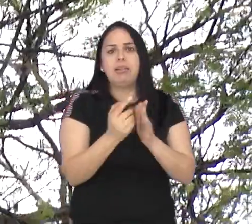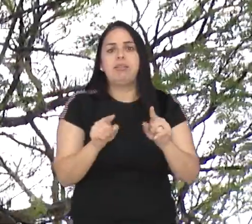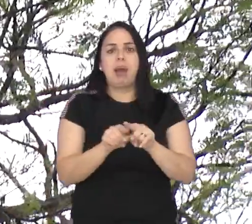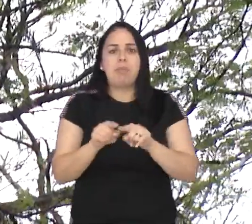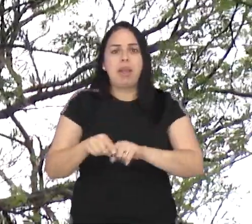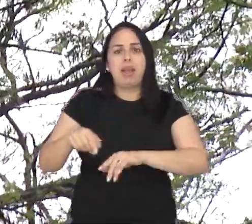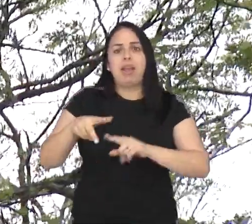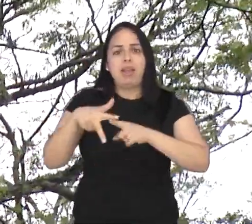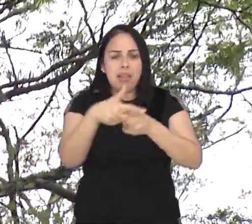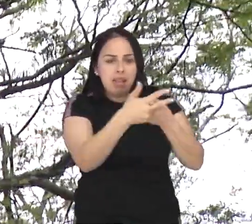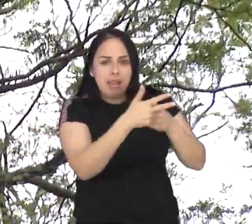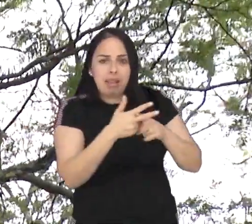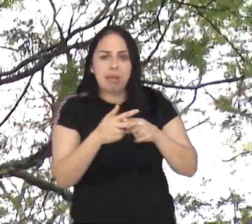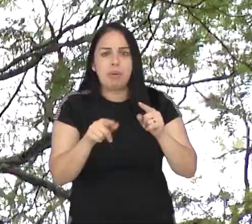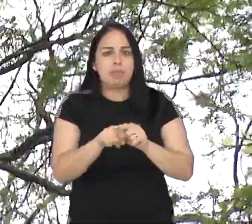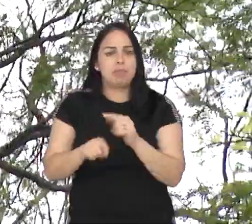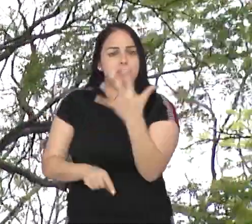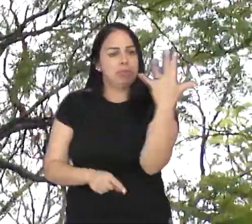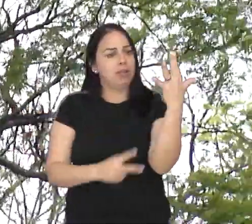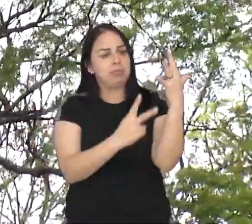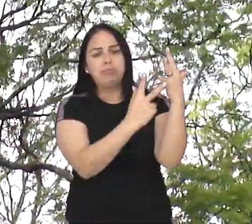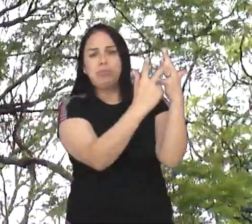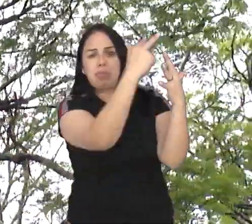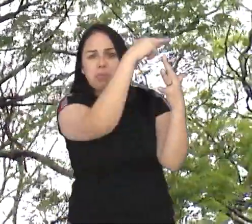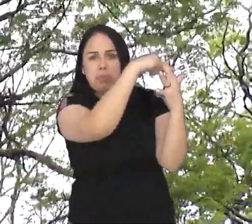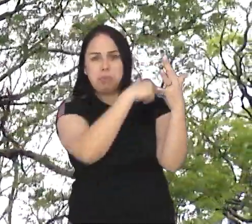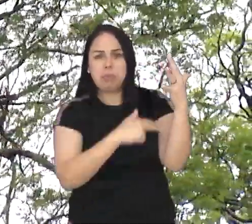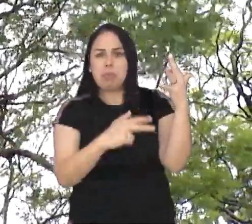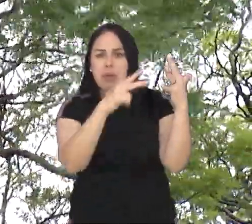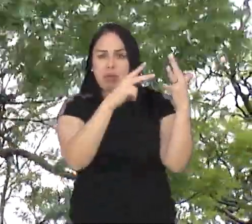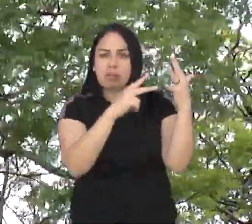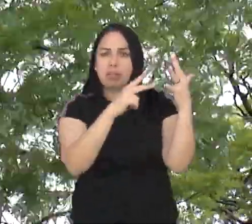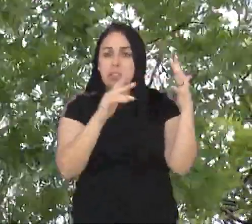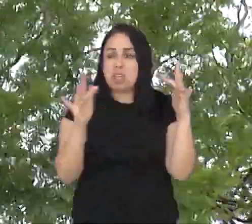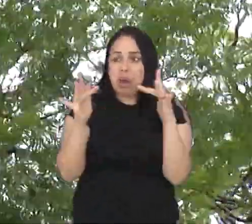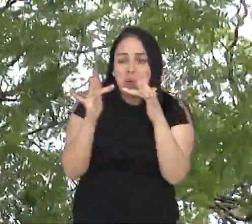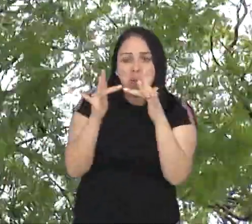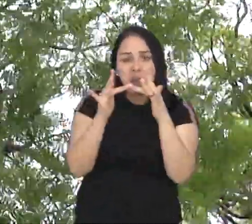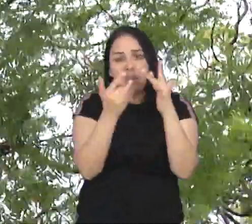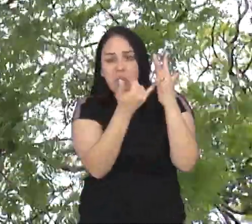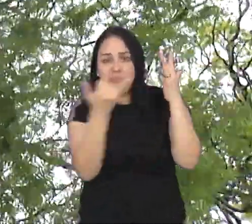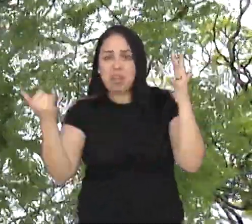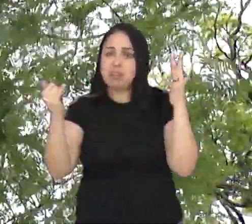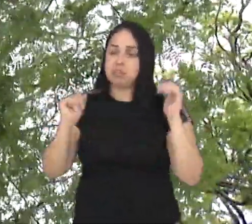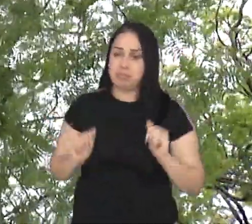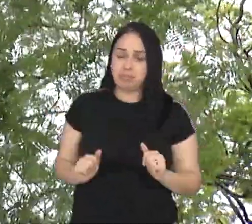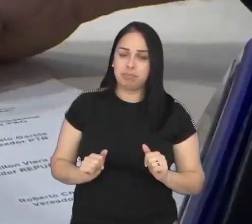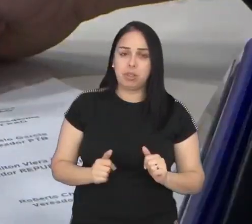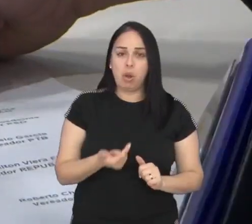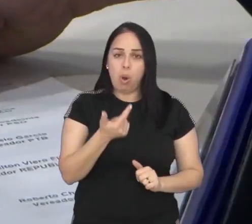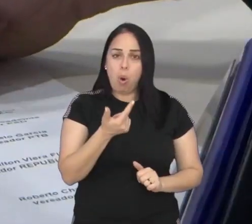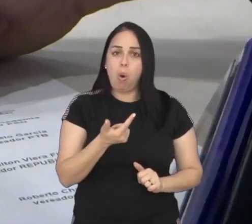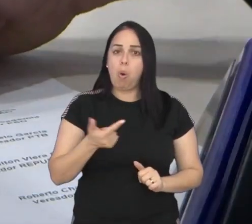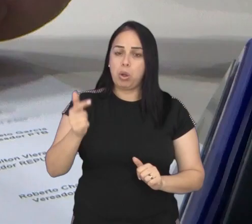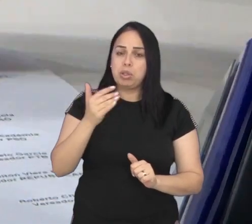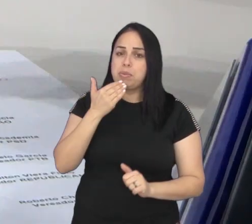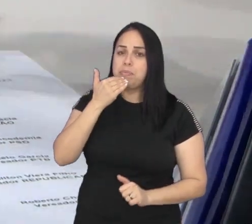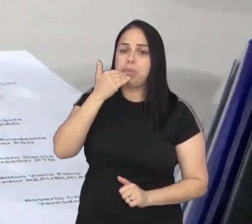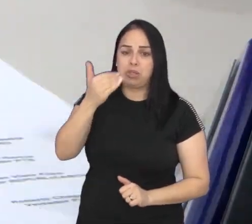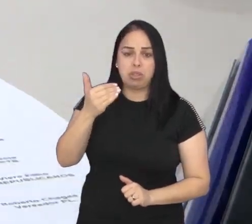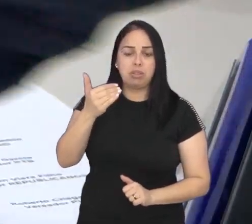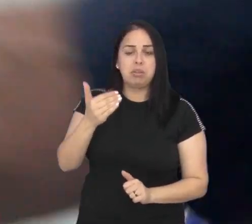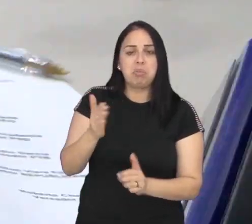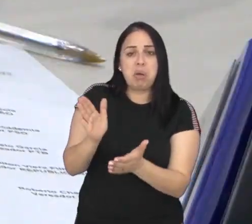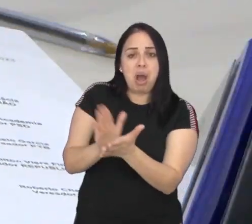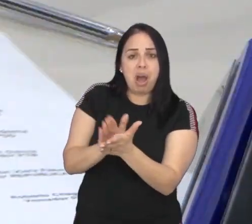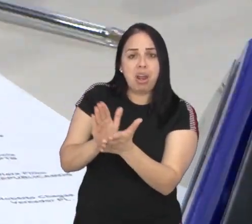e ações de manutenção da EDP em postes e árvores em contato com a fiação. Outros